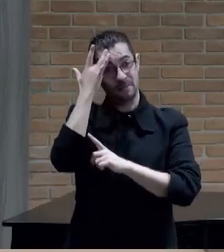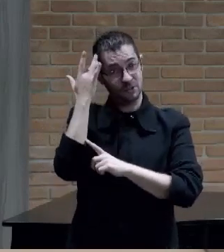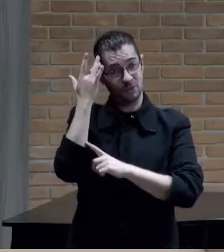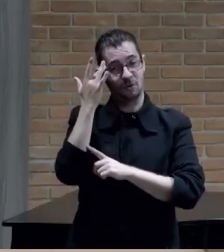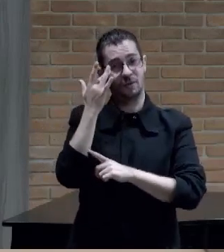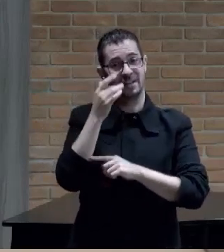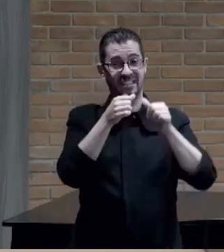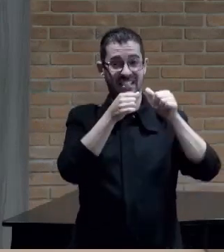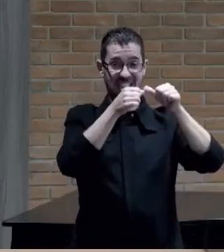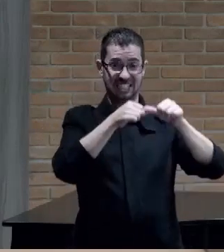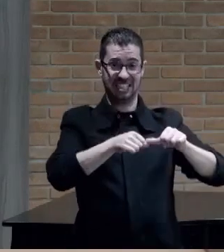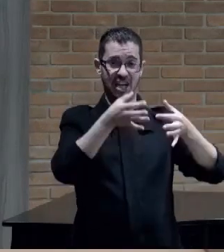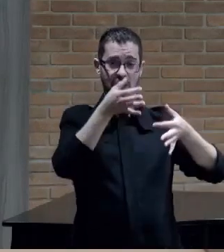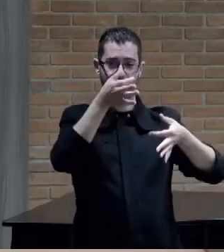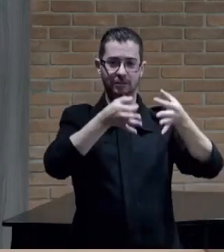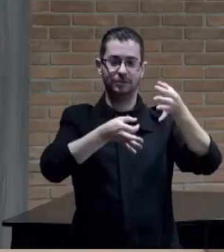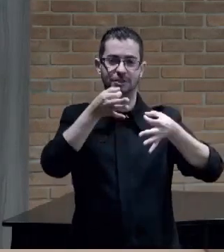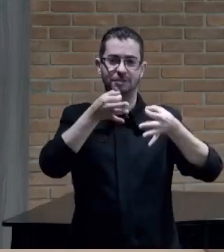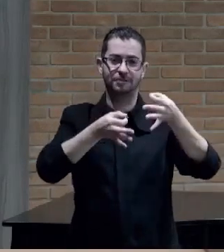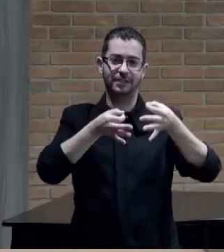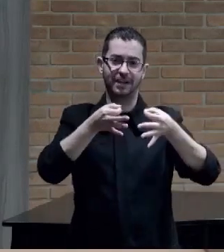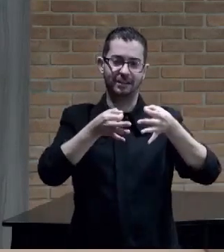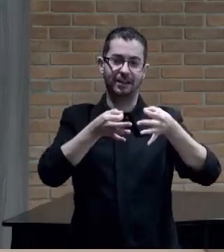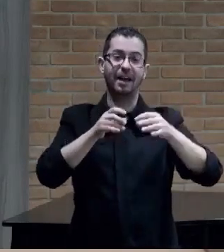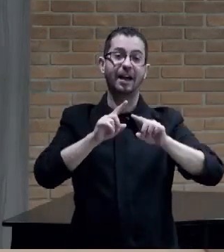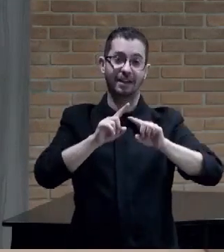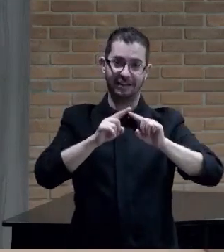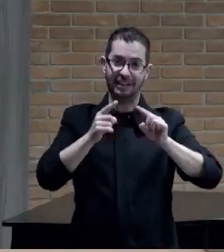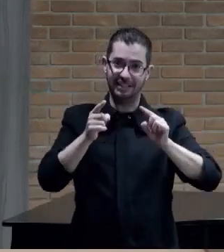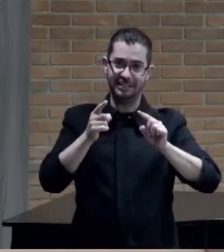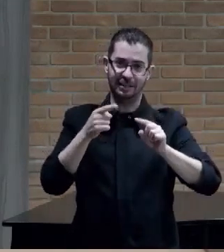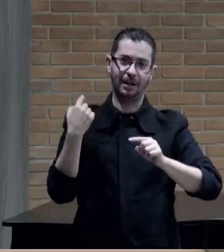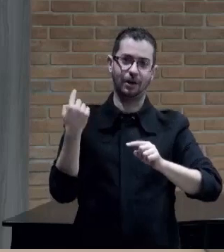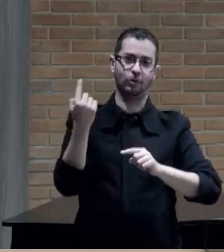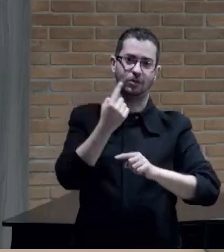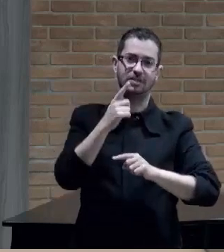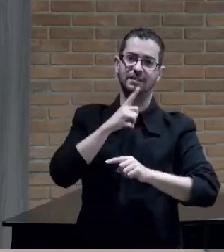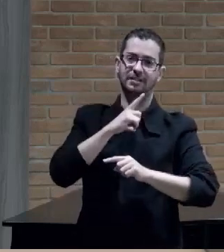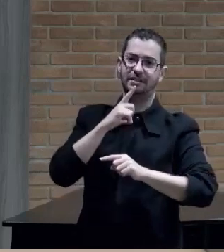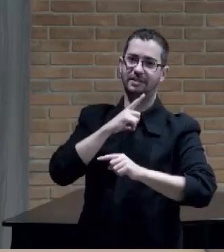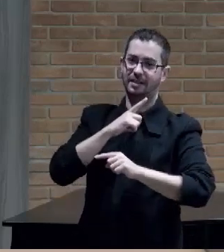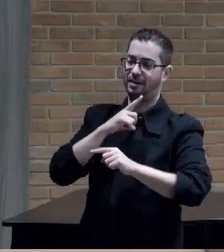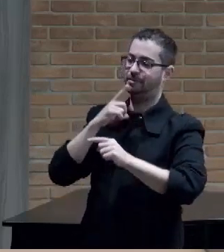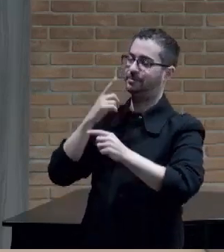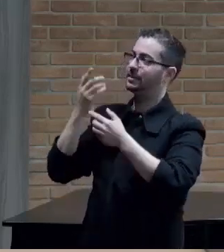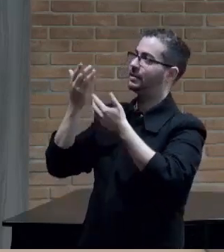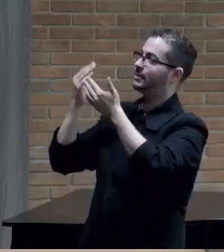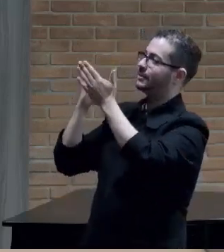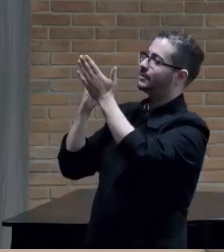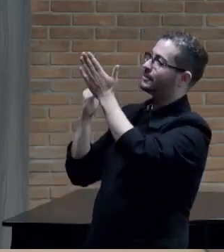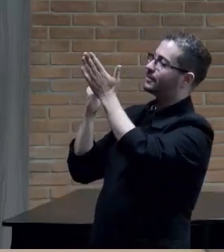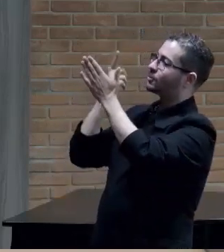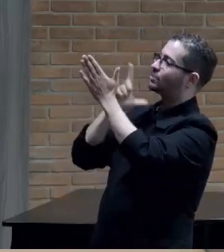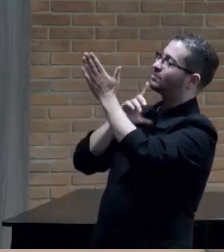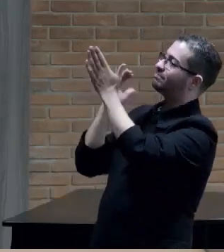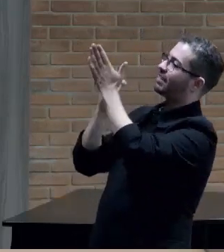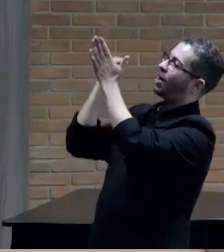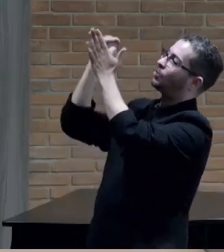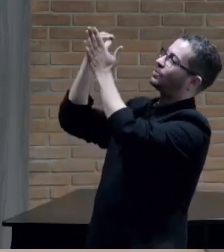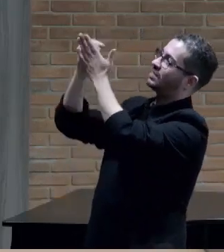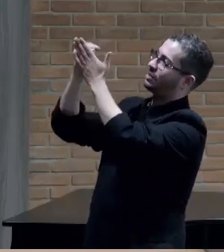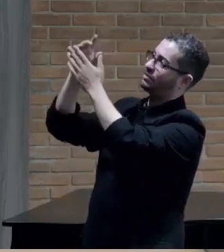justificados, aí sim, é o nosso caso, têm acesso ao favor de Deus. Não tem nenhum